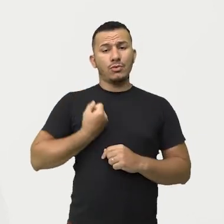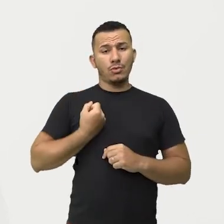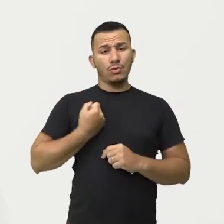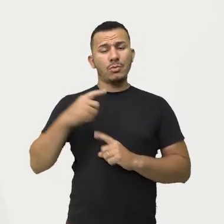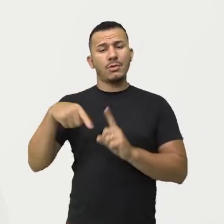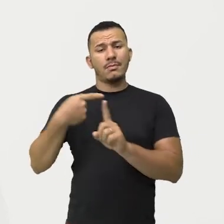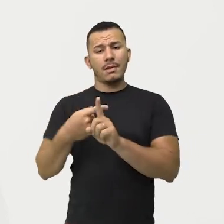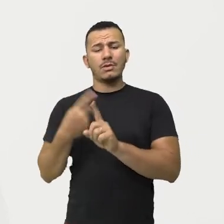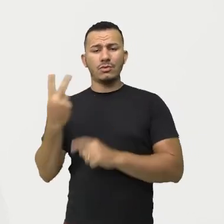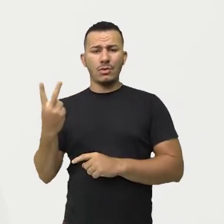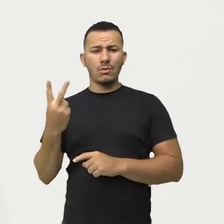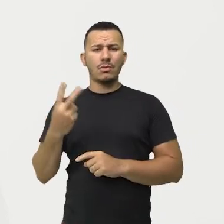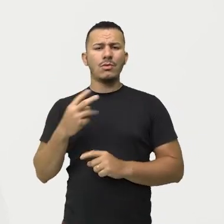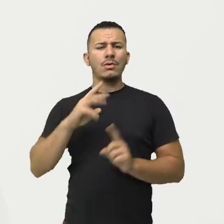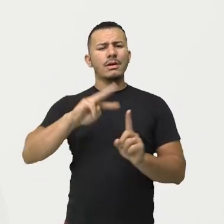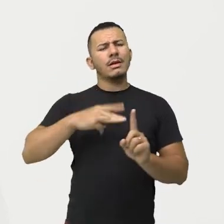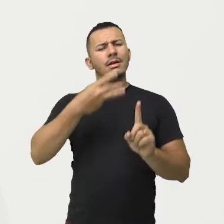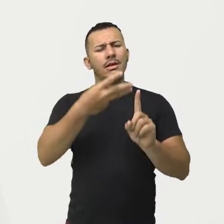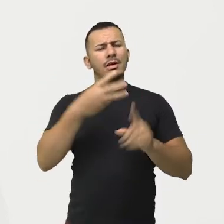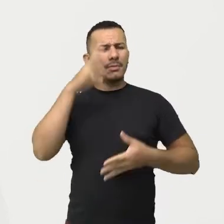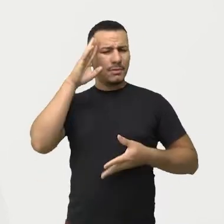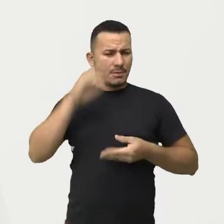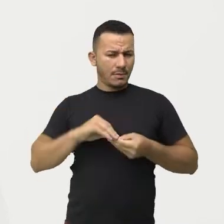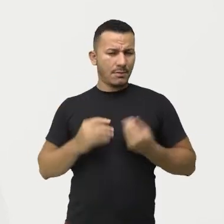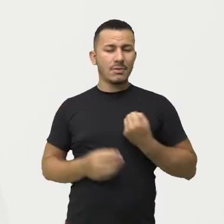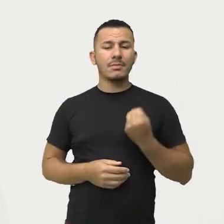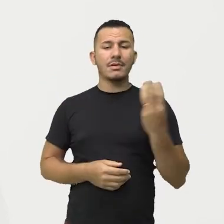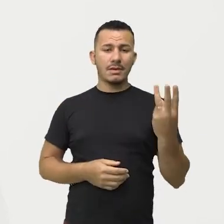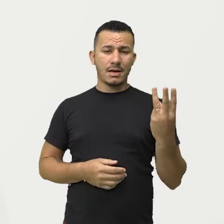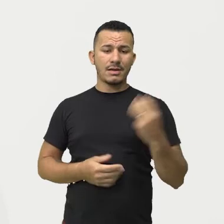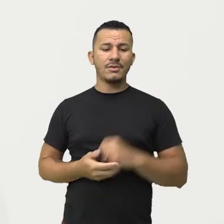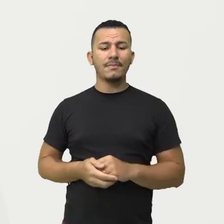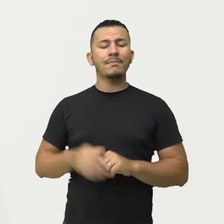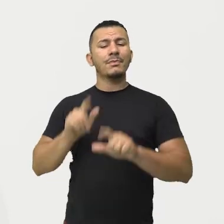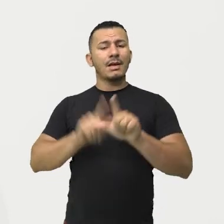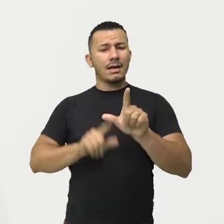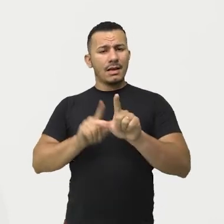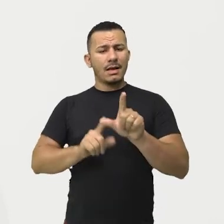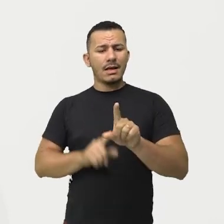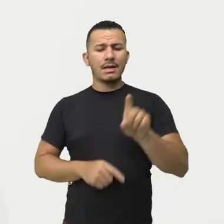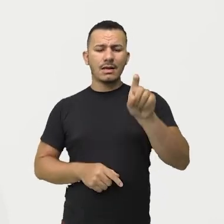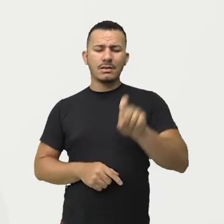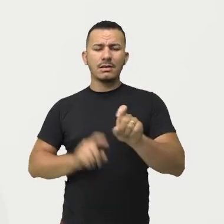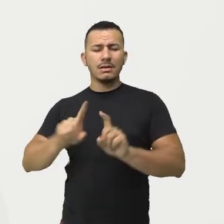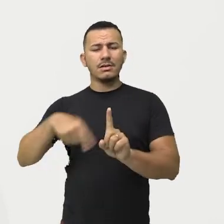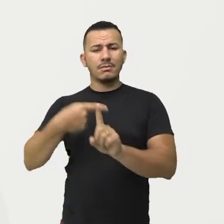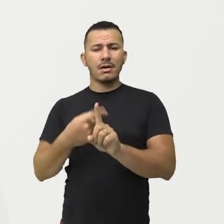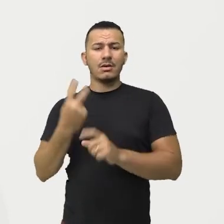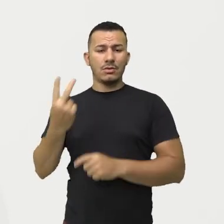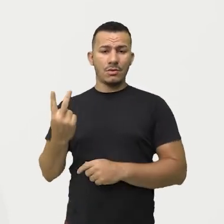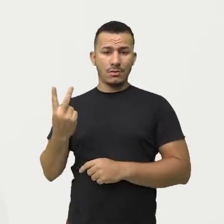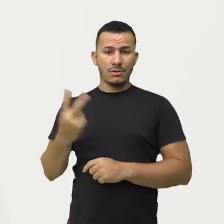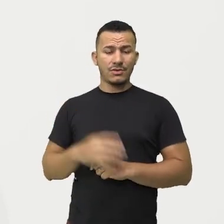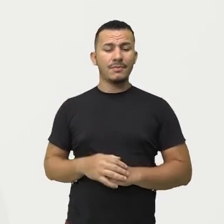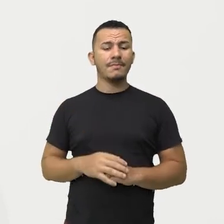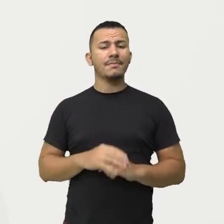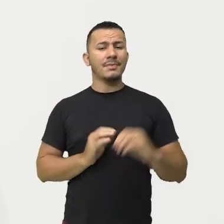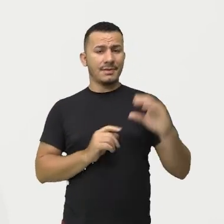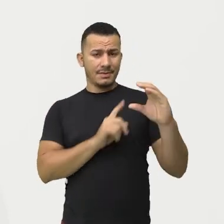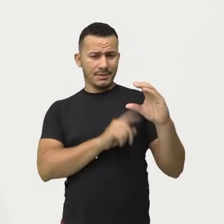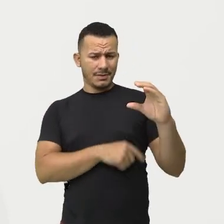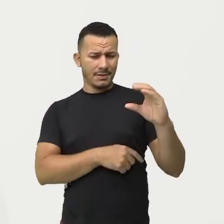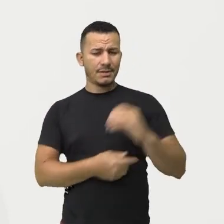vai, triplo, 3. A letra, esse número mais 2, olha só. E na letra C,